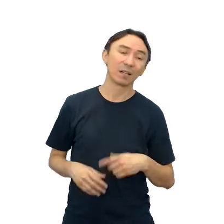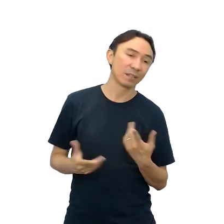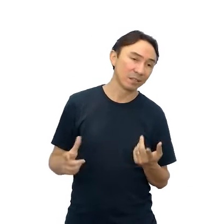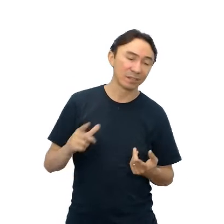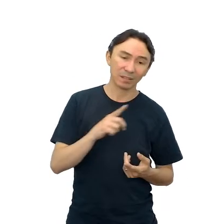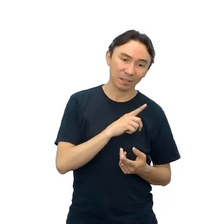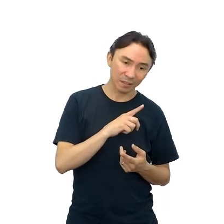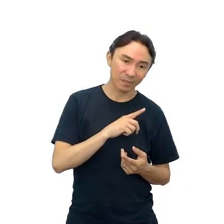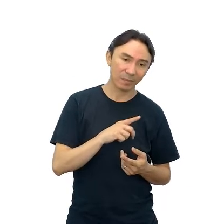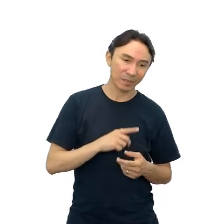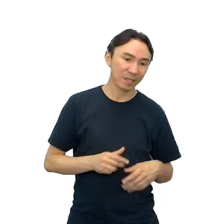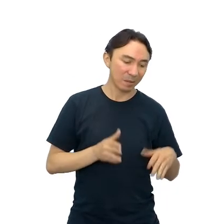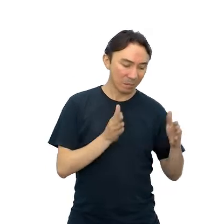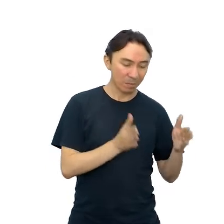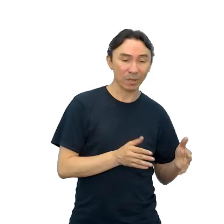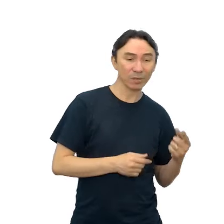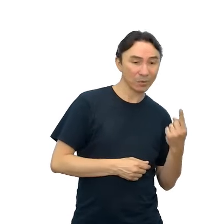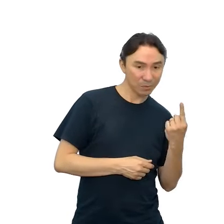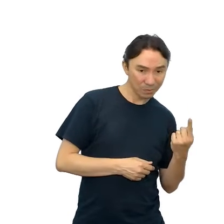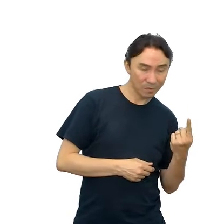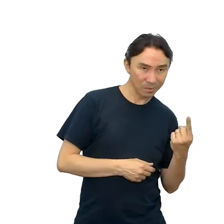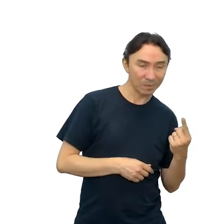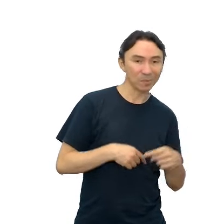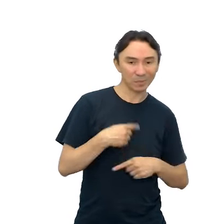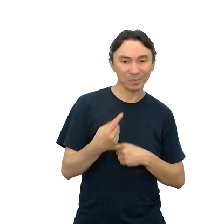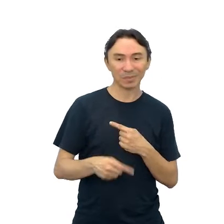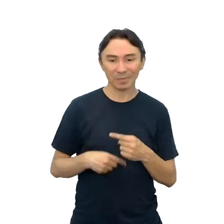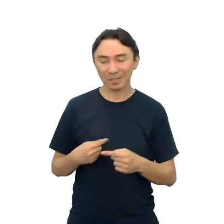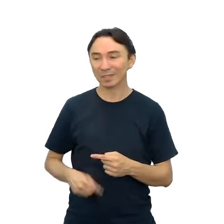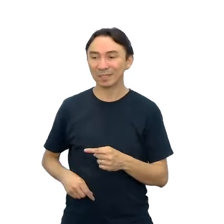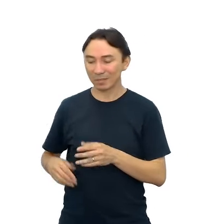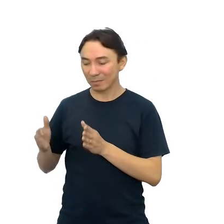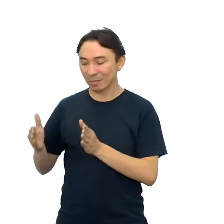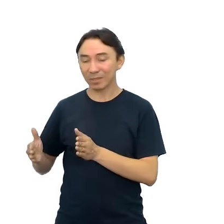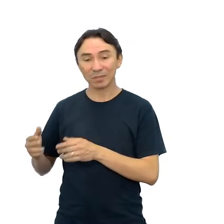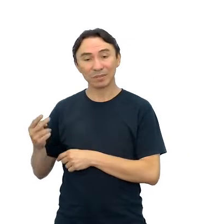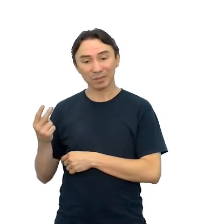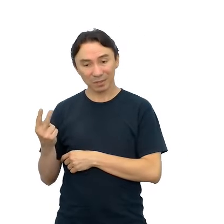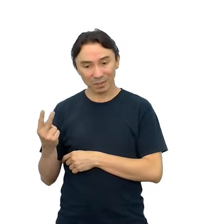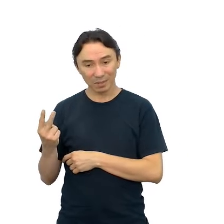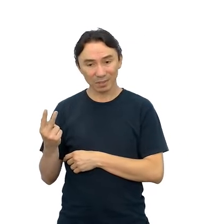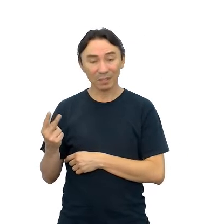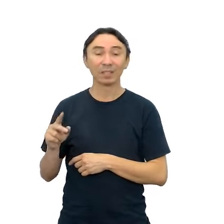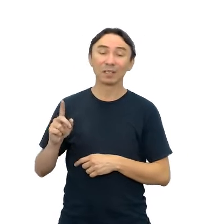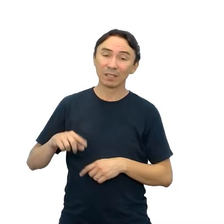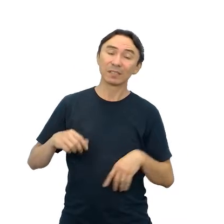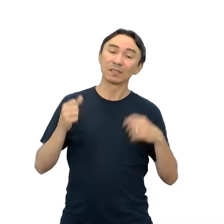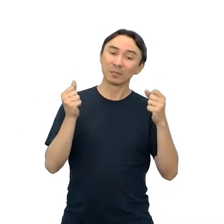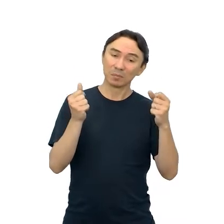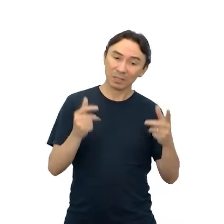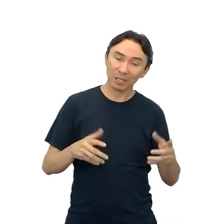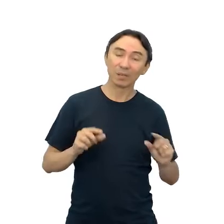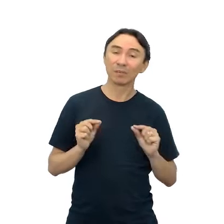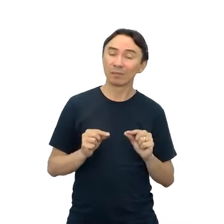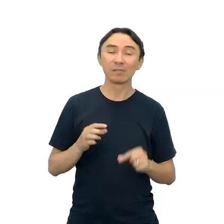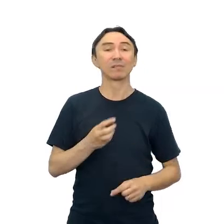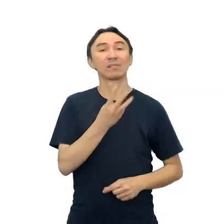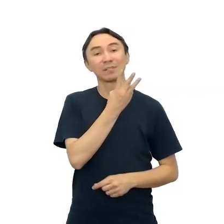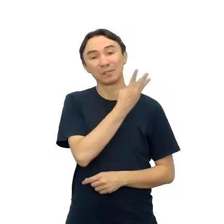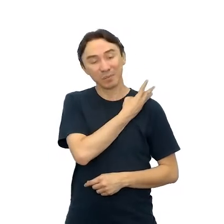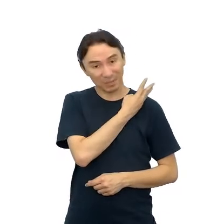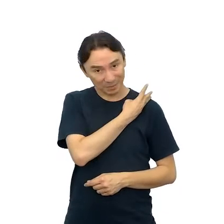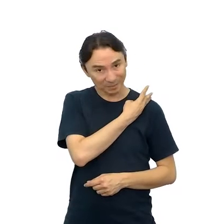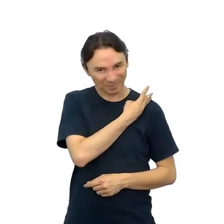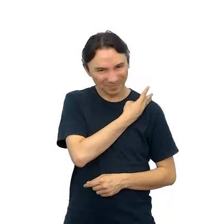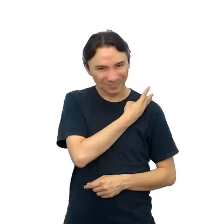etapa da parte um, sempre falando aqui neste canal sobre o ensino médio, né?